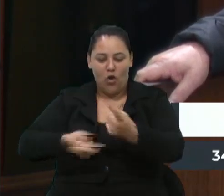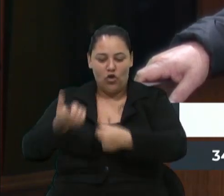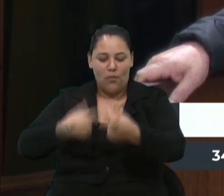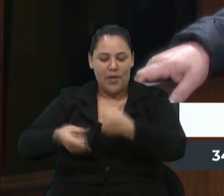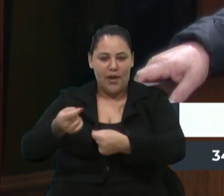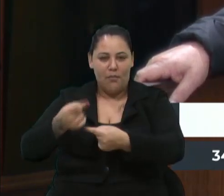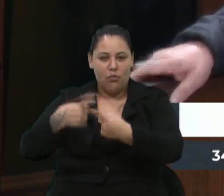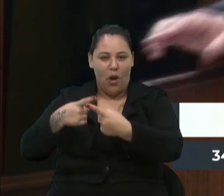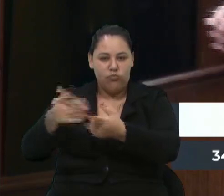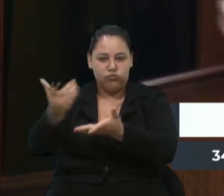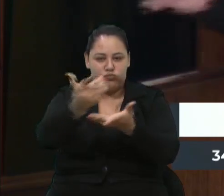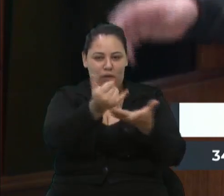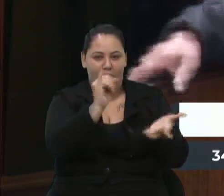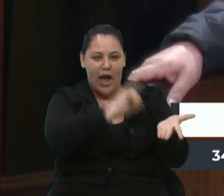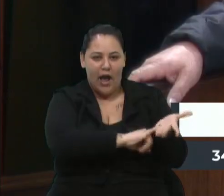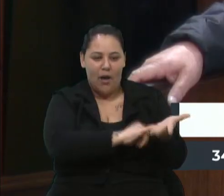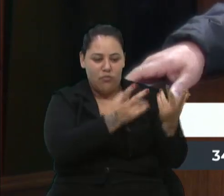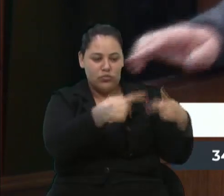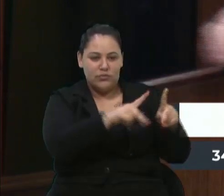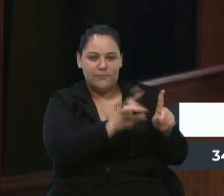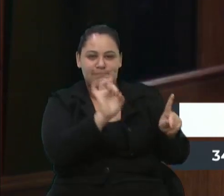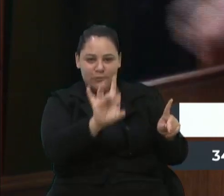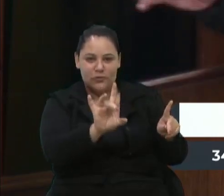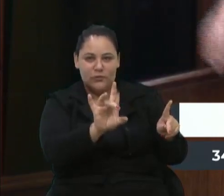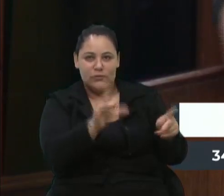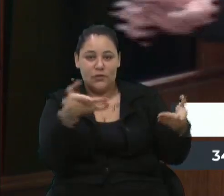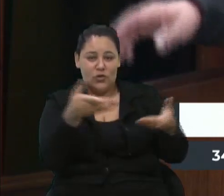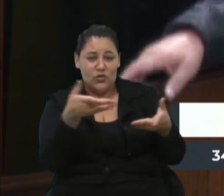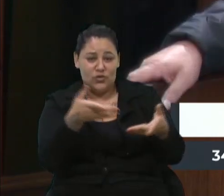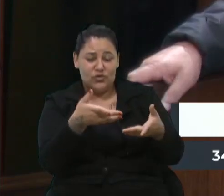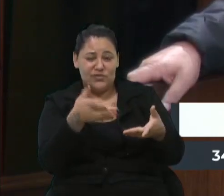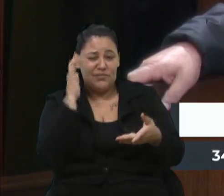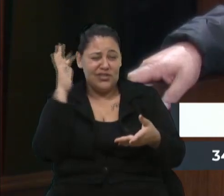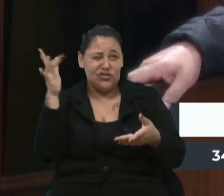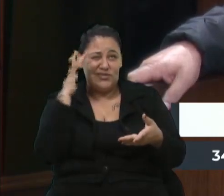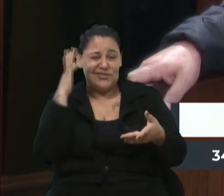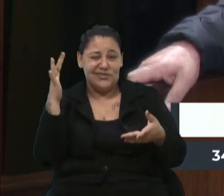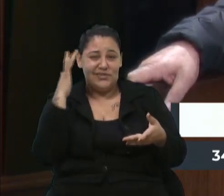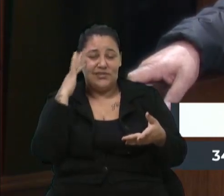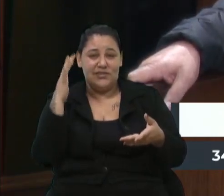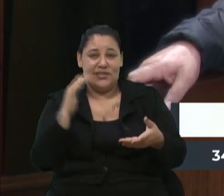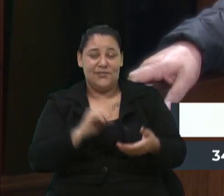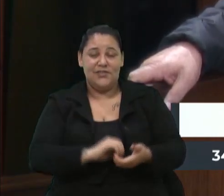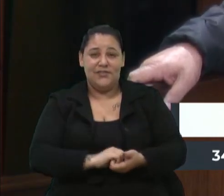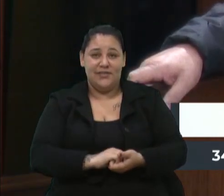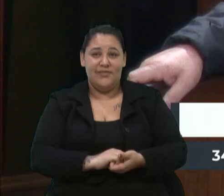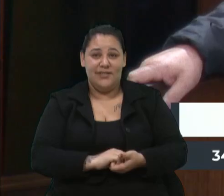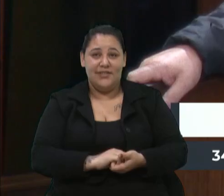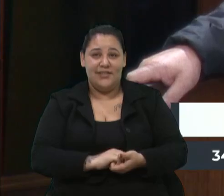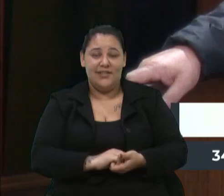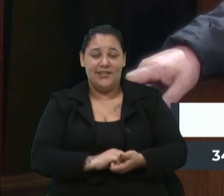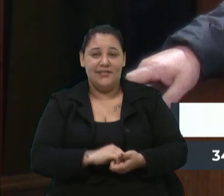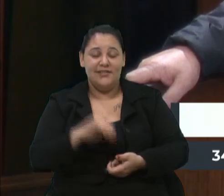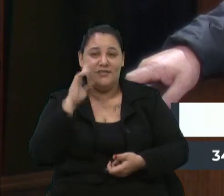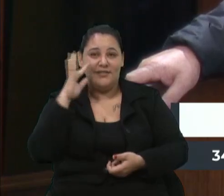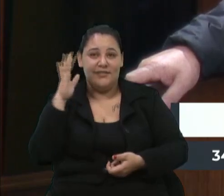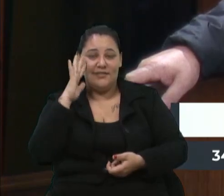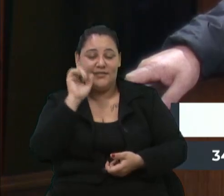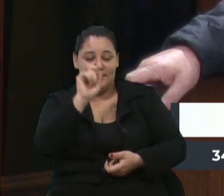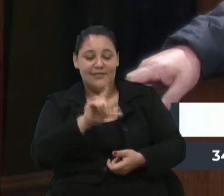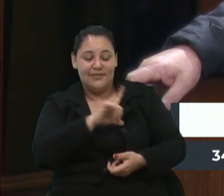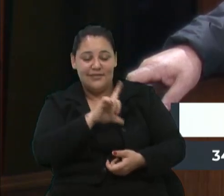população. E é só hoje, se manda nos cenários nossos, essa competição. E quem ganha com